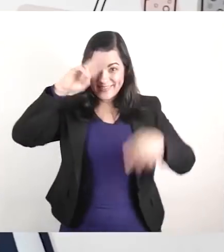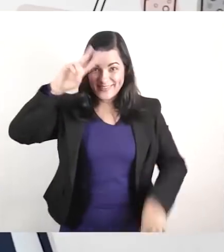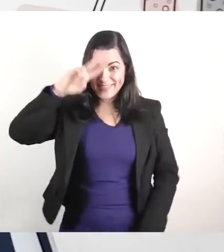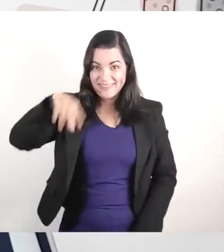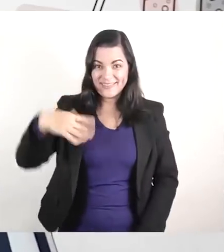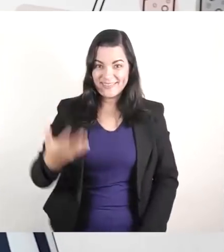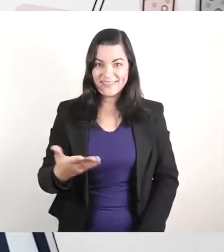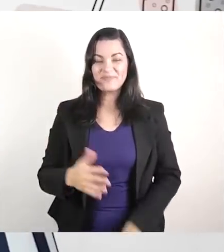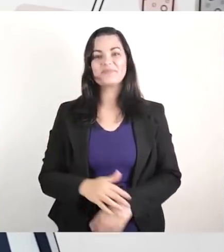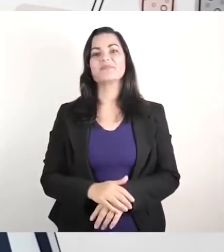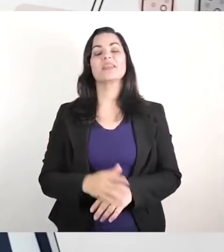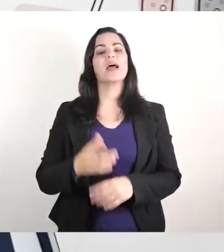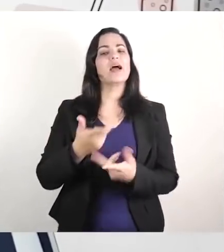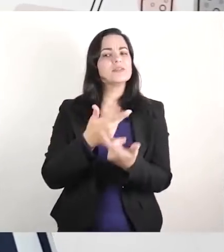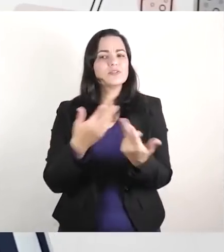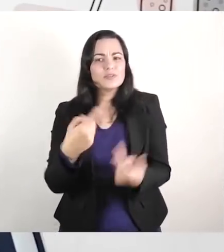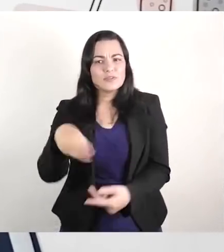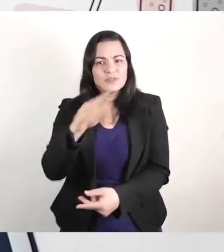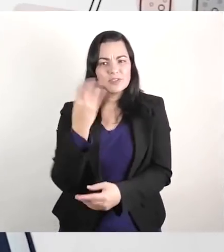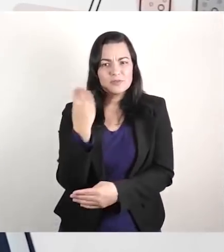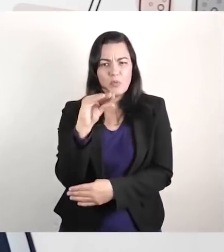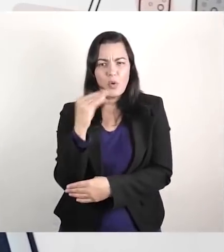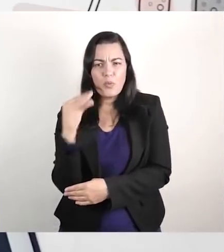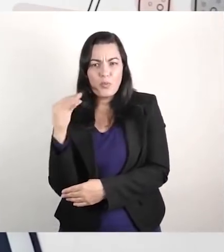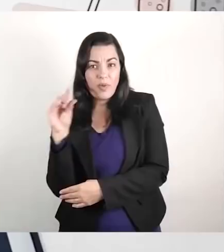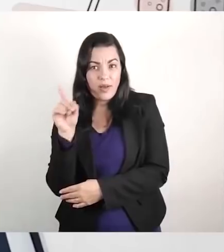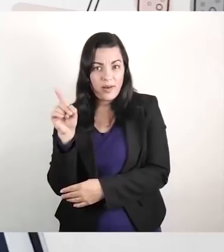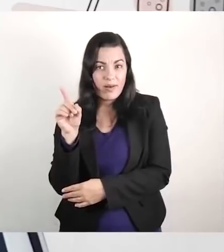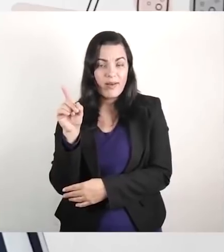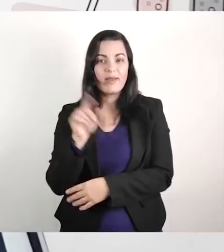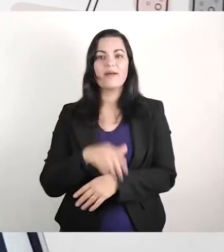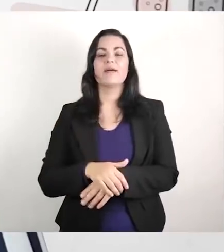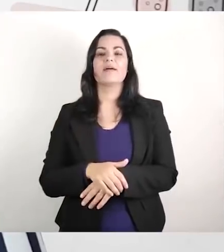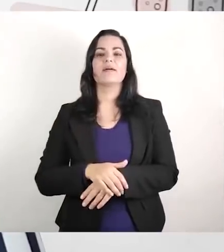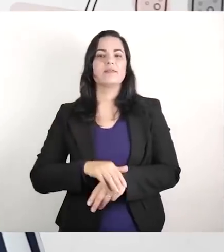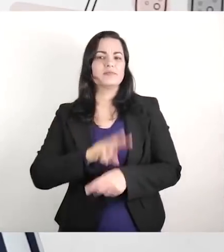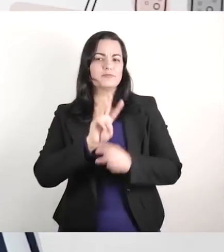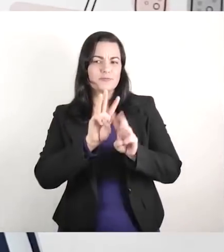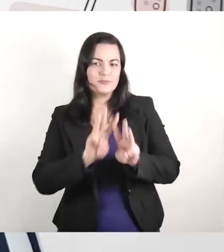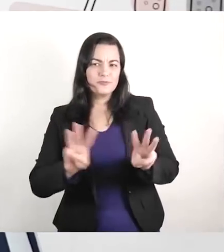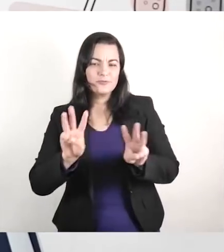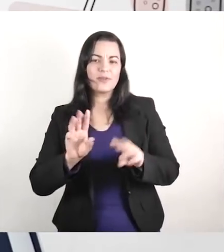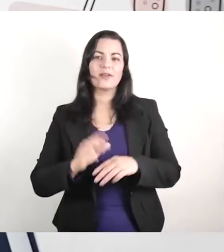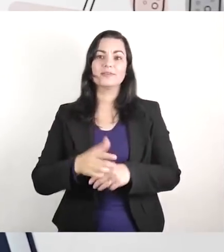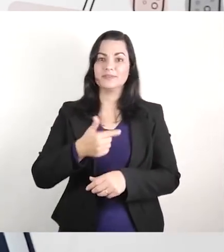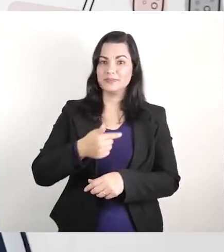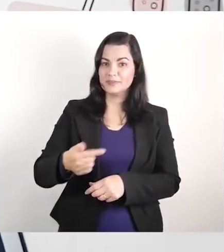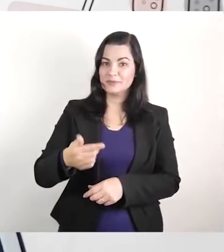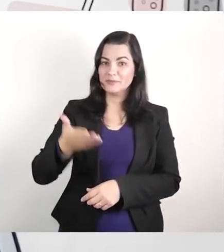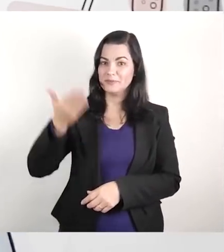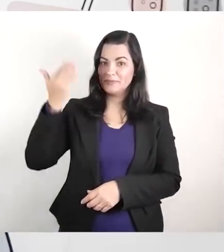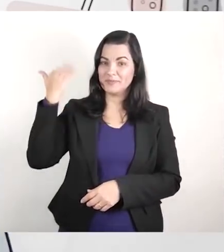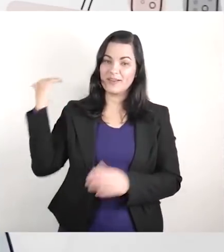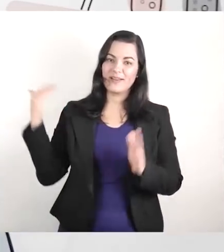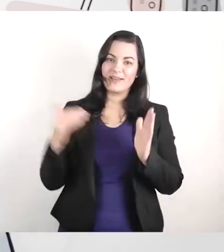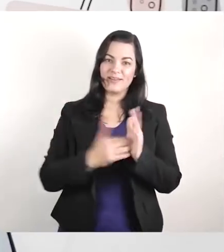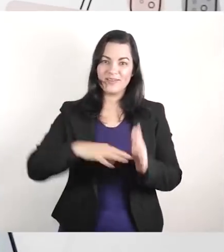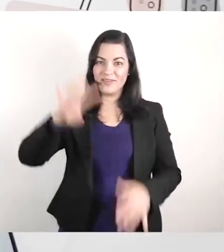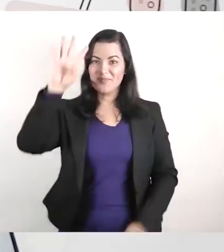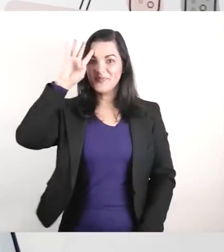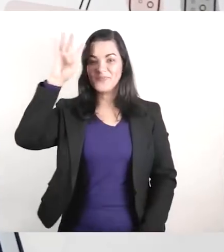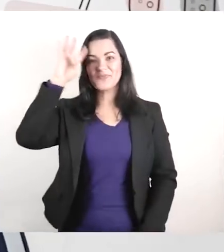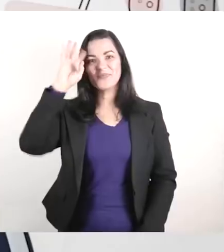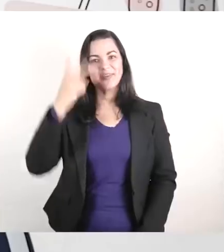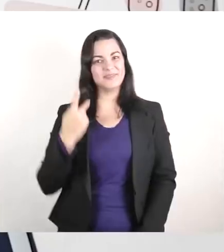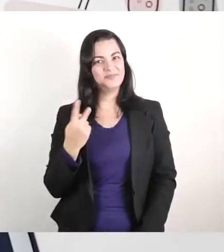Então, as contribuições que vocês fizeram na semana passada, até a quarta-feira, que foi o nosso